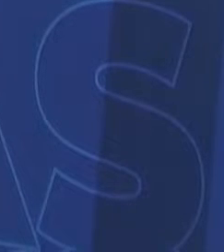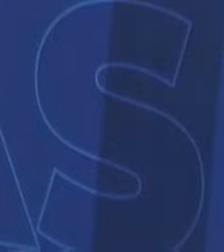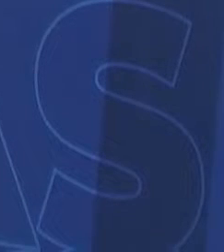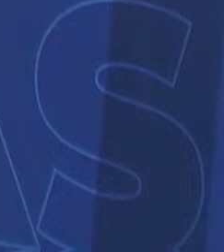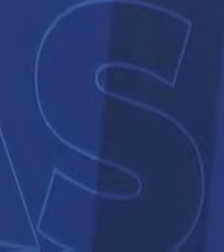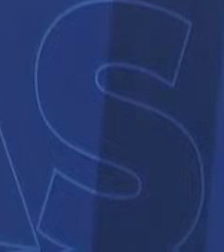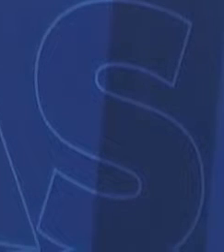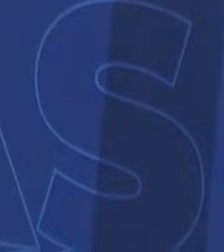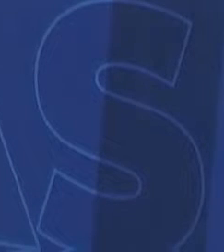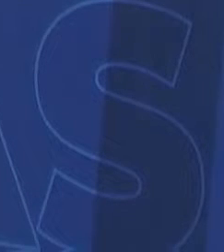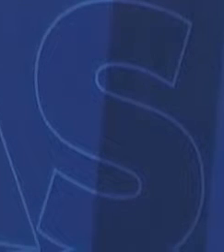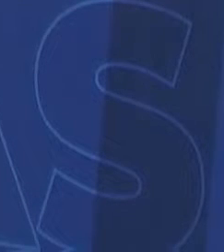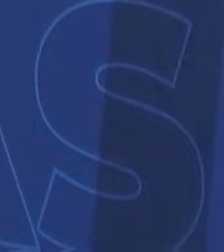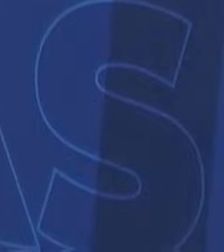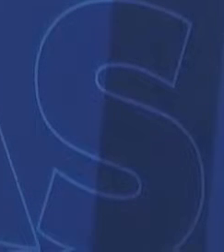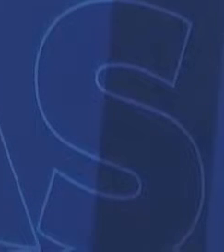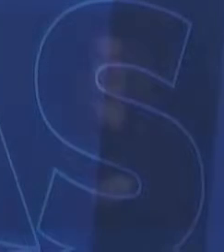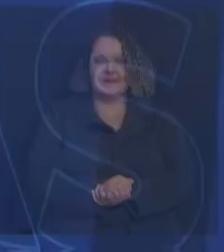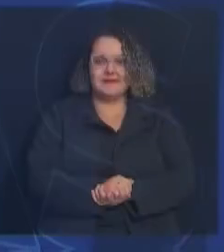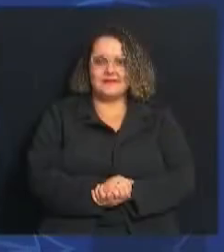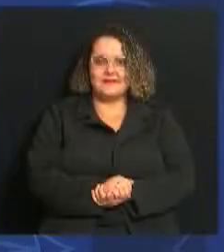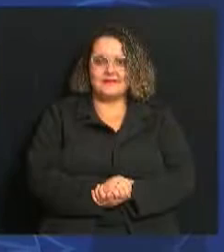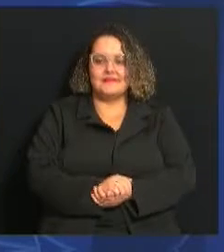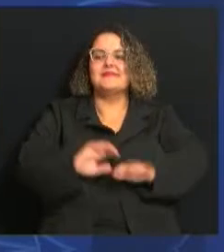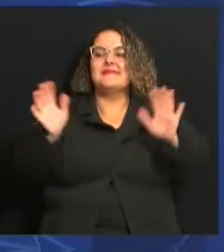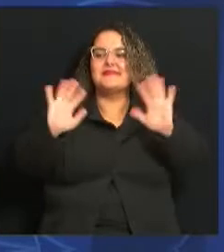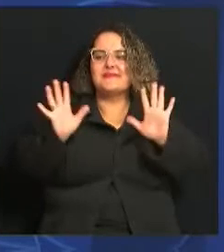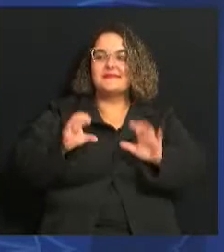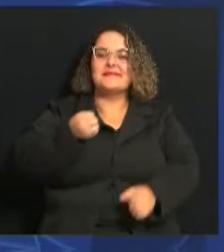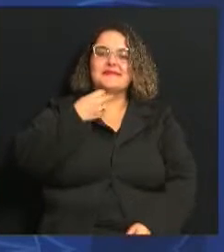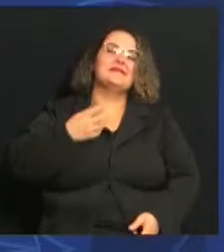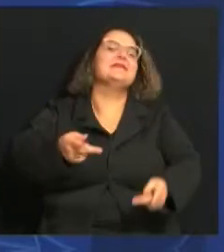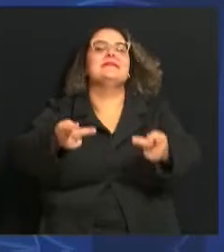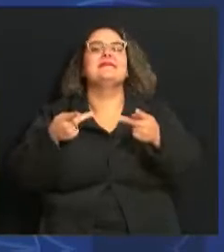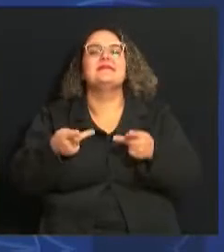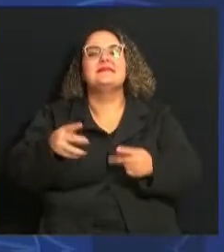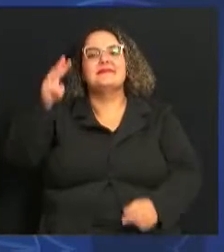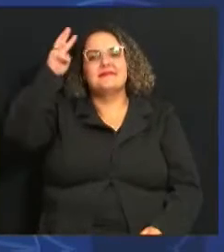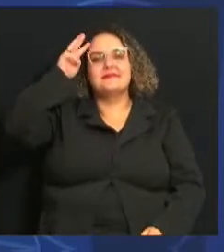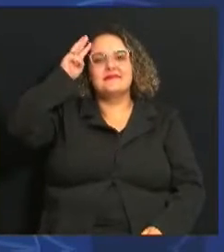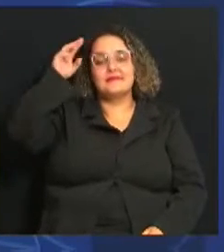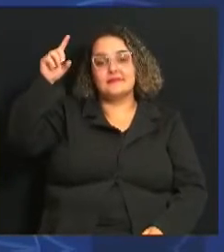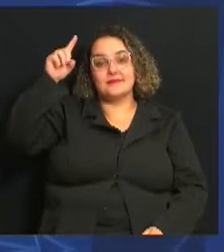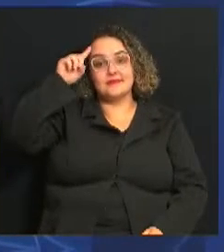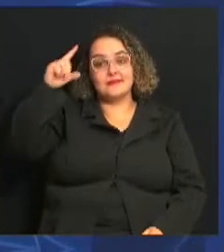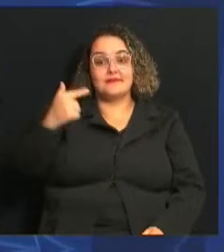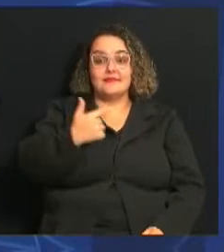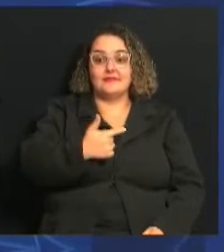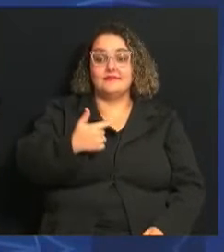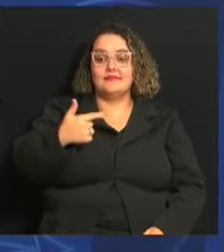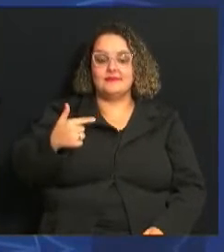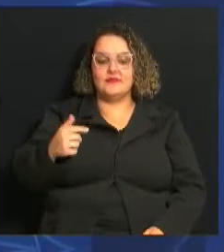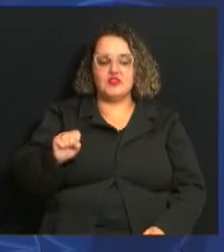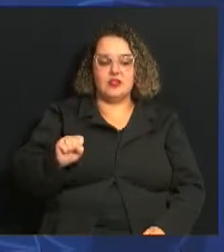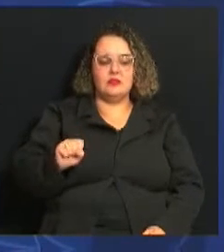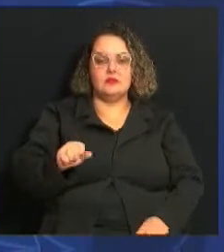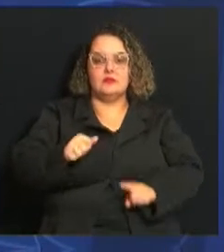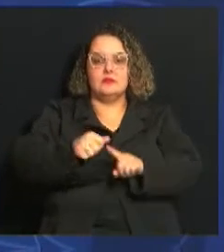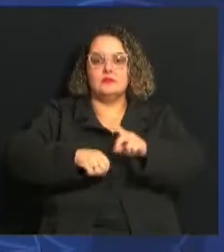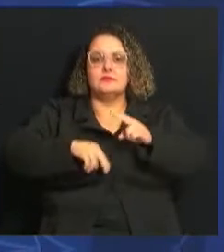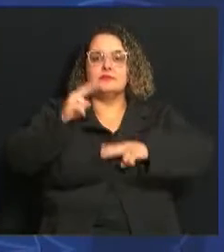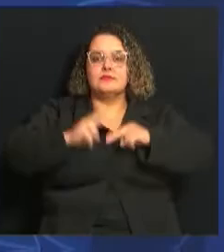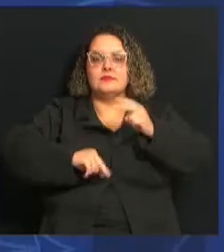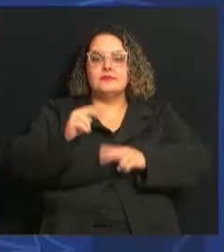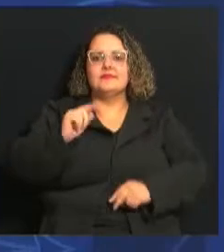Olá, seja bem-vinda, seja bem-vindo. Terça-feira, 28 de junho de 2022. Começa agora